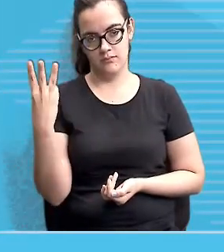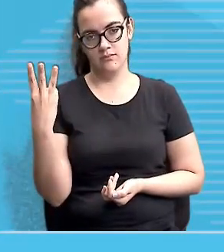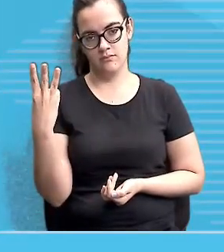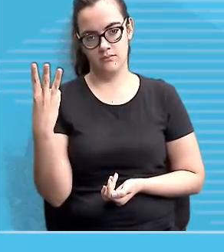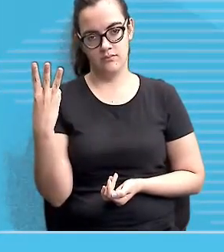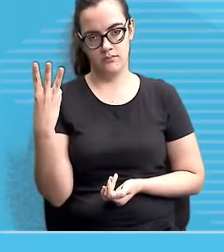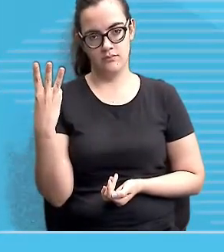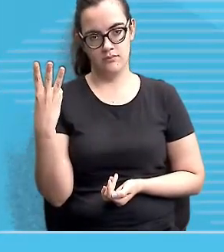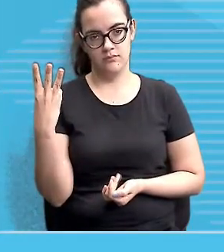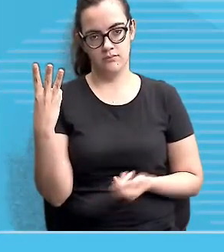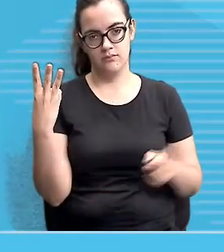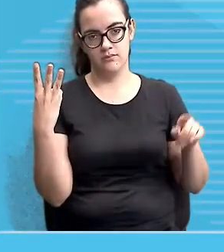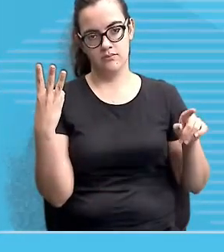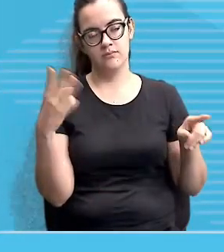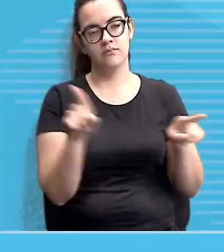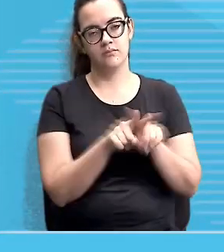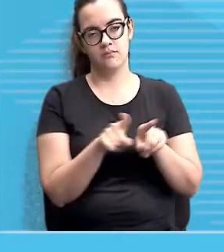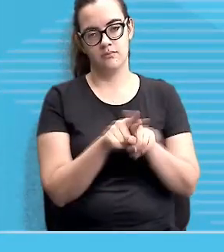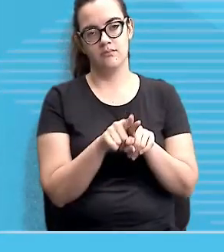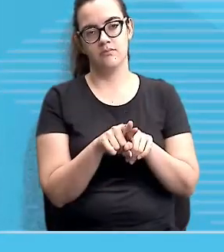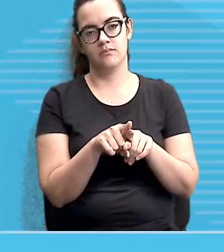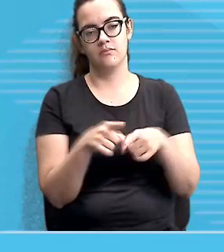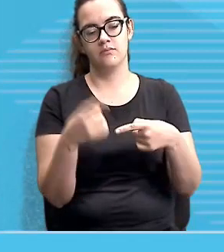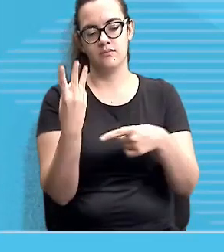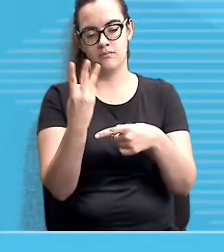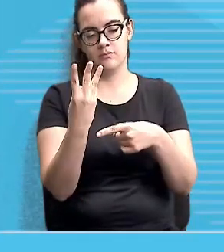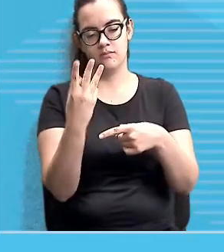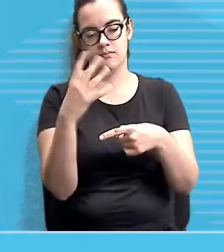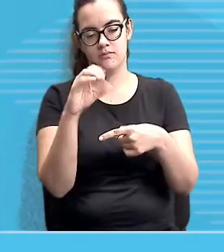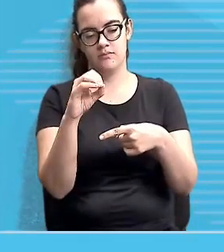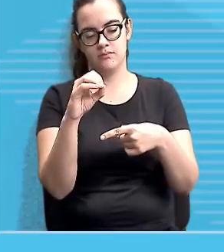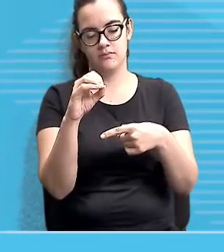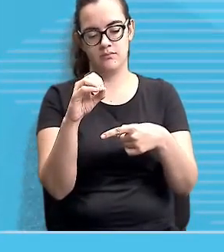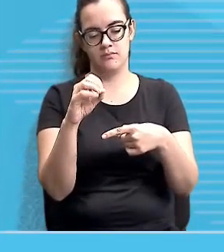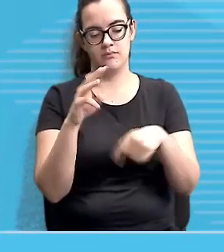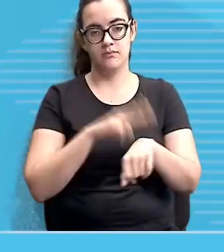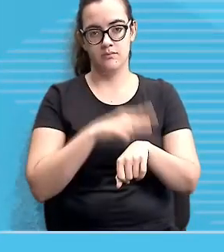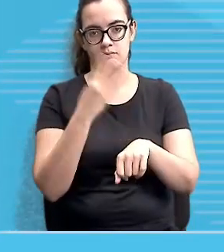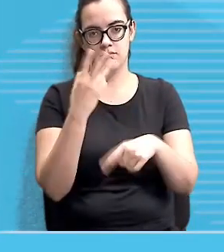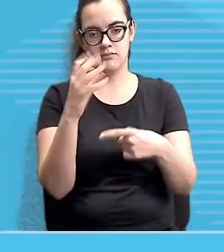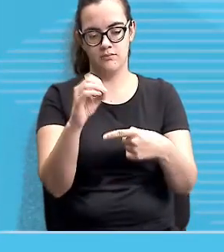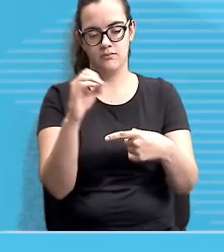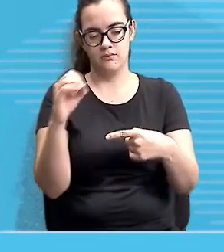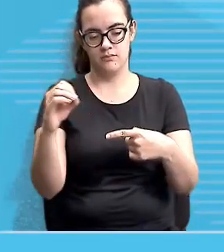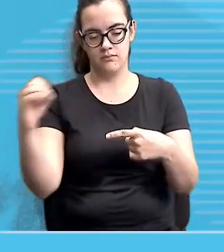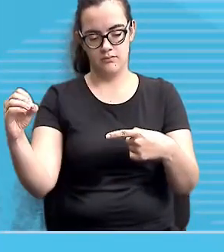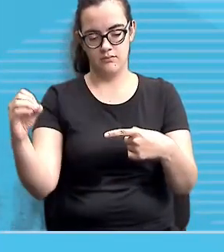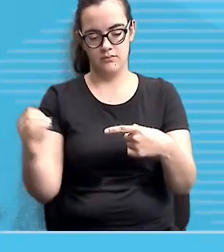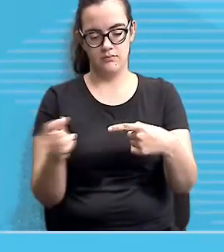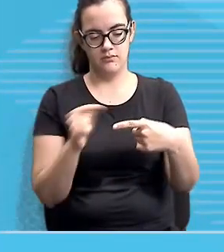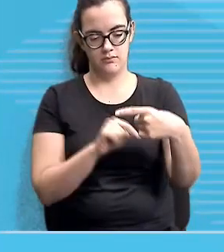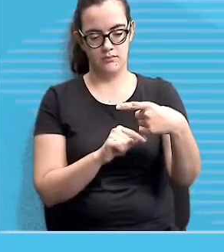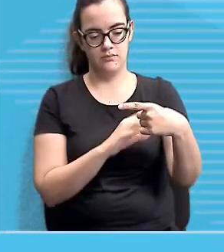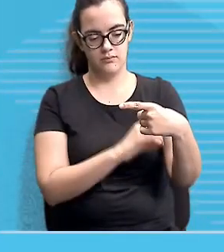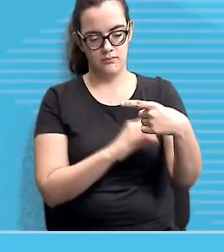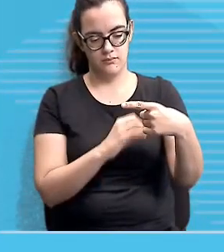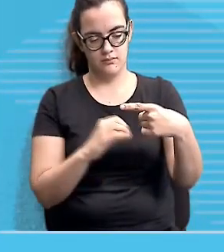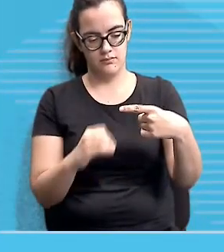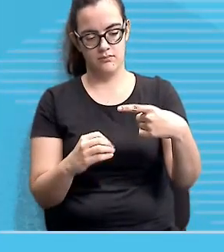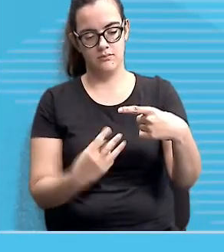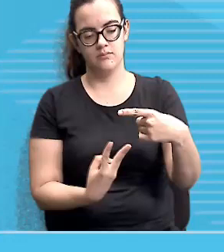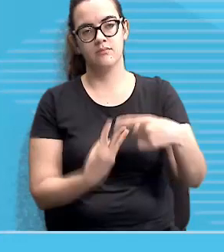e eu posso cancelar com 30 SAC um confere E aí